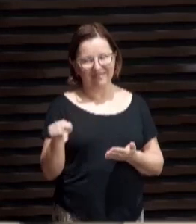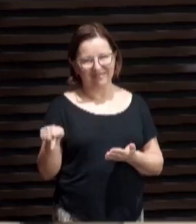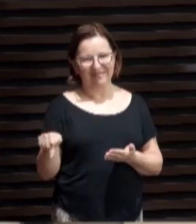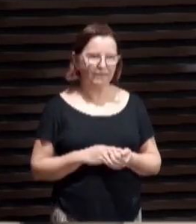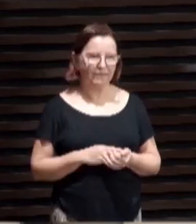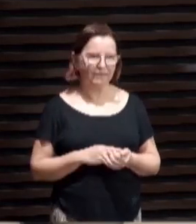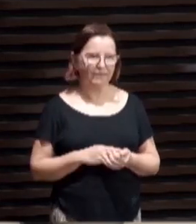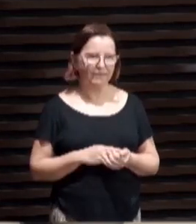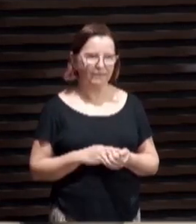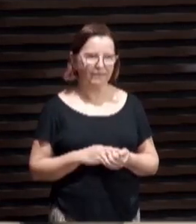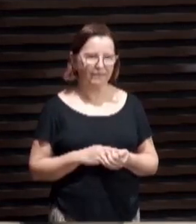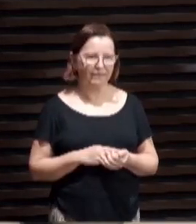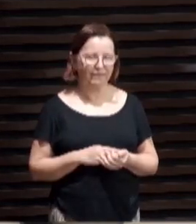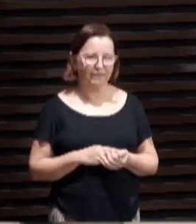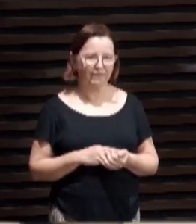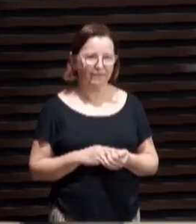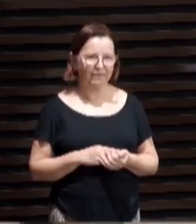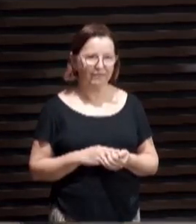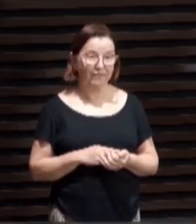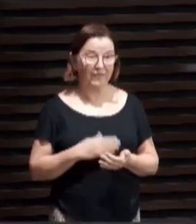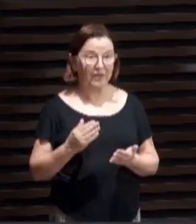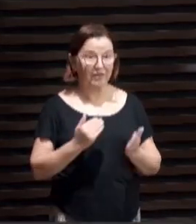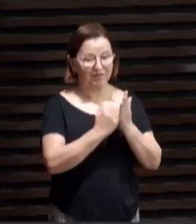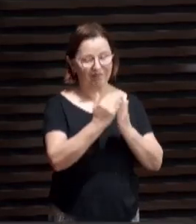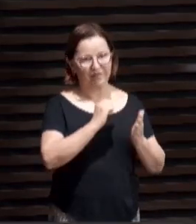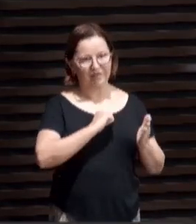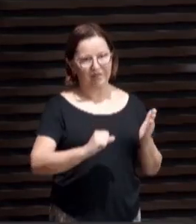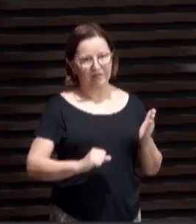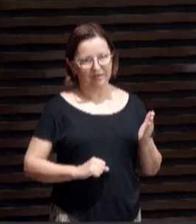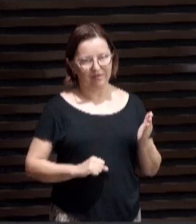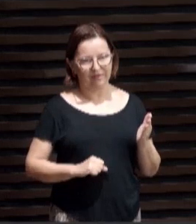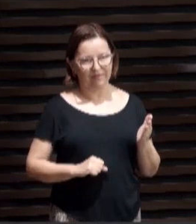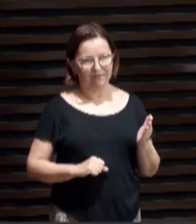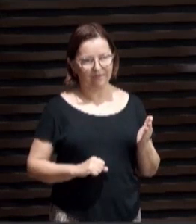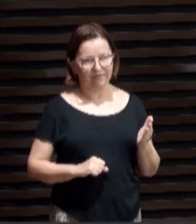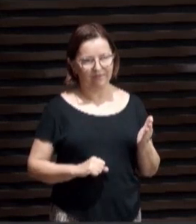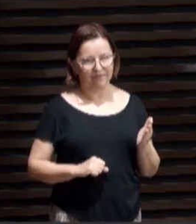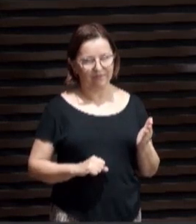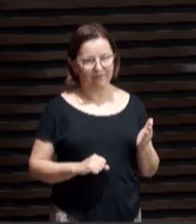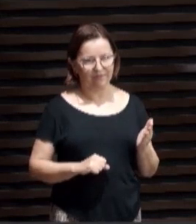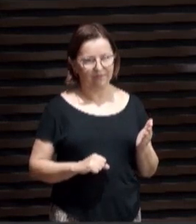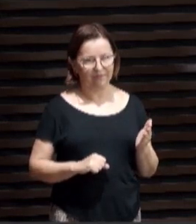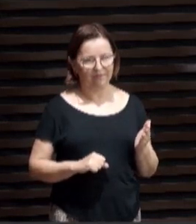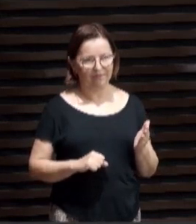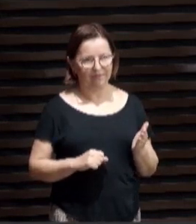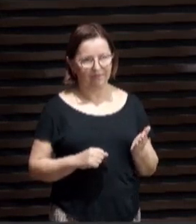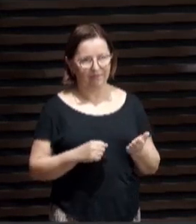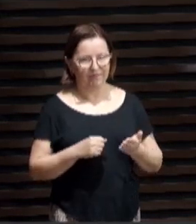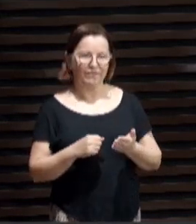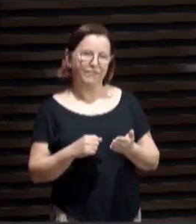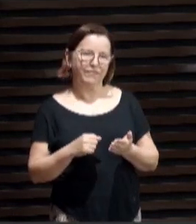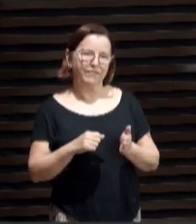27. Então o sumo sacerdote interrogou a Jesus acerca dos seus discípulos e da sua